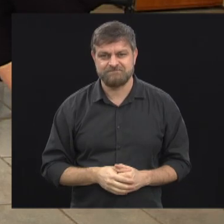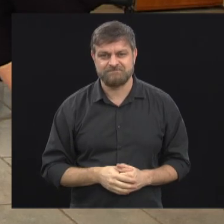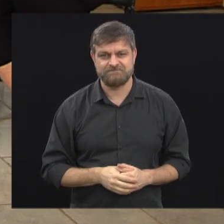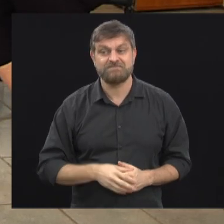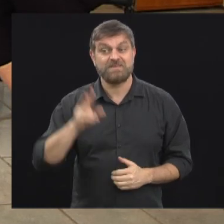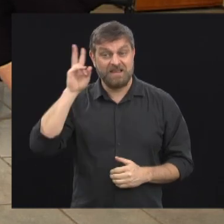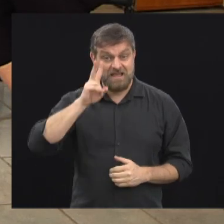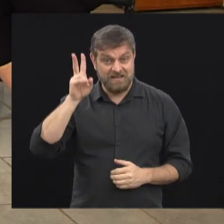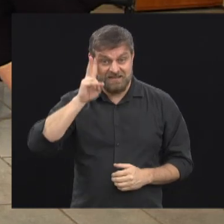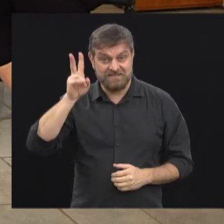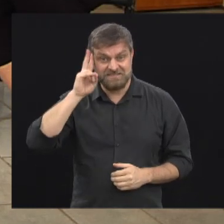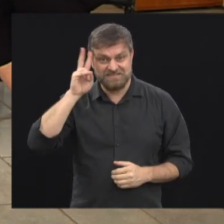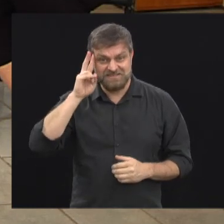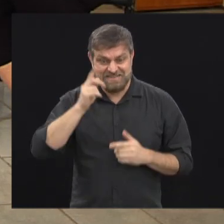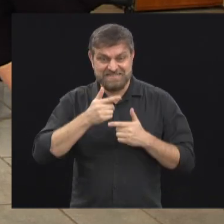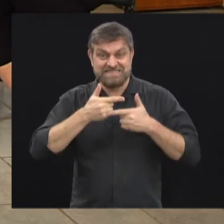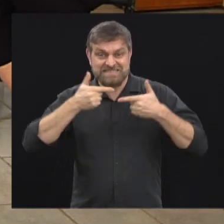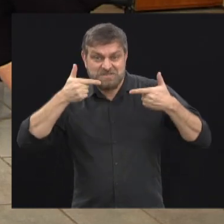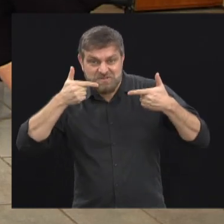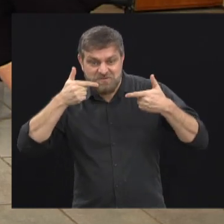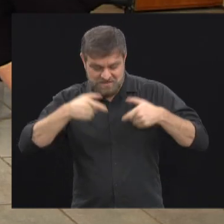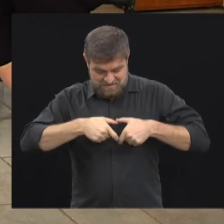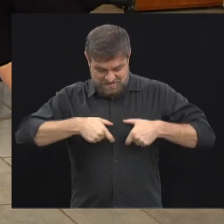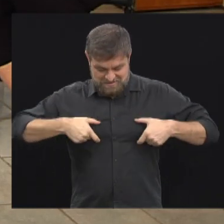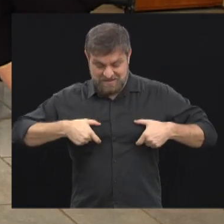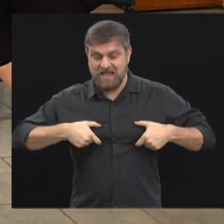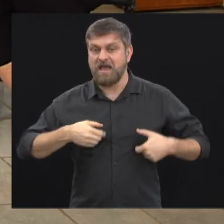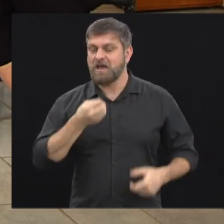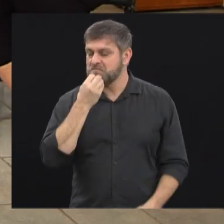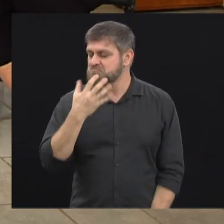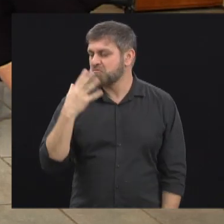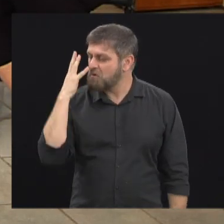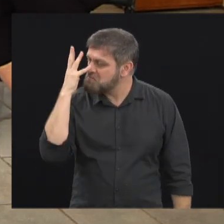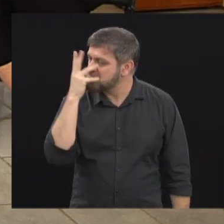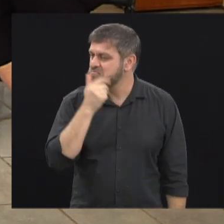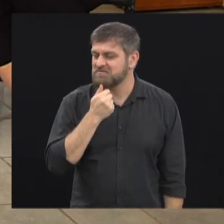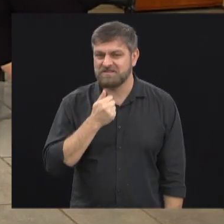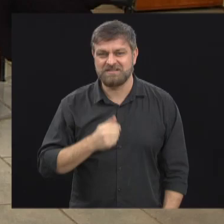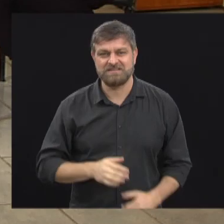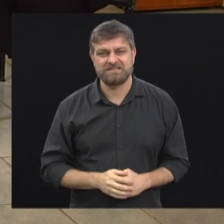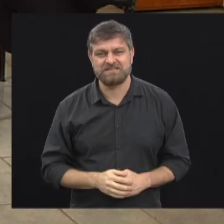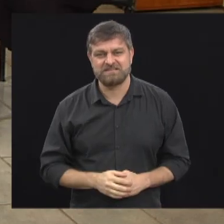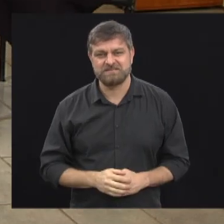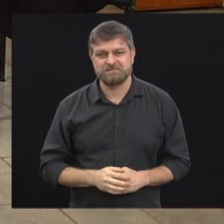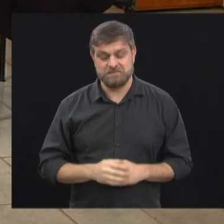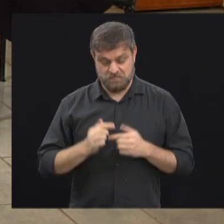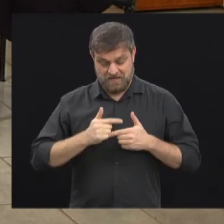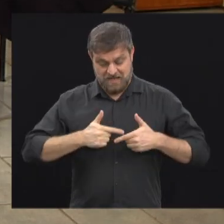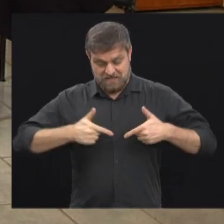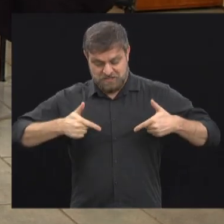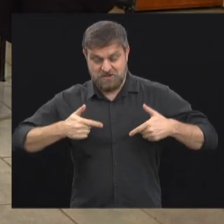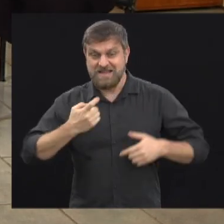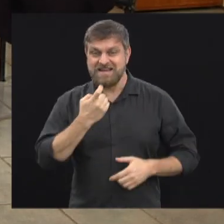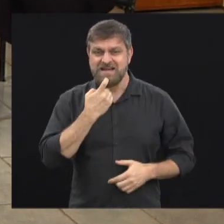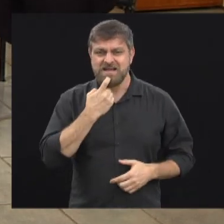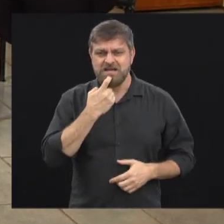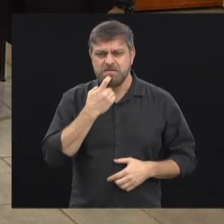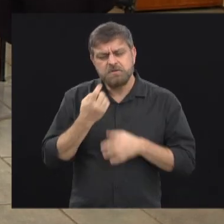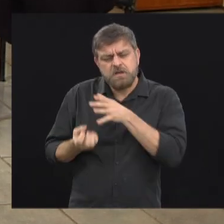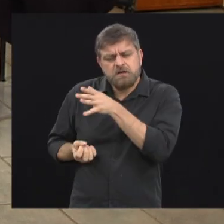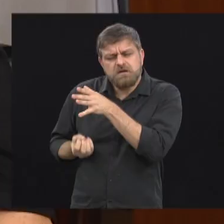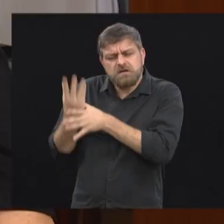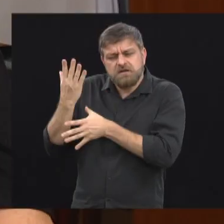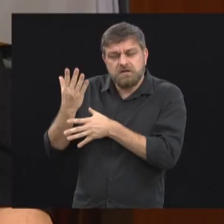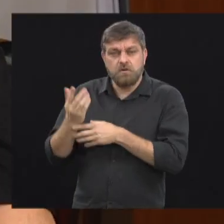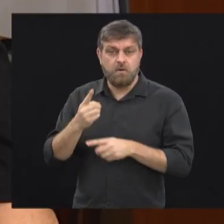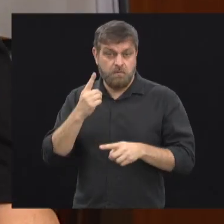A história da Sorri é uma história bonita. A Sorri Campinas, ela nasceu